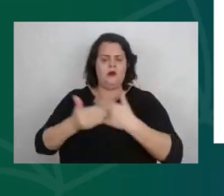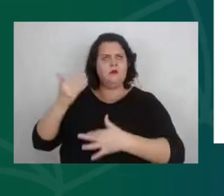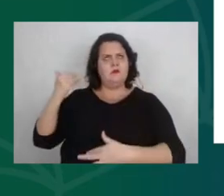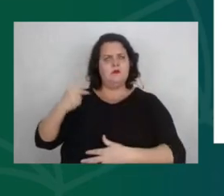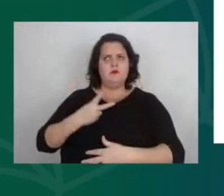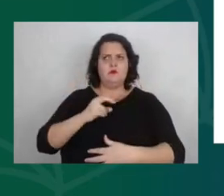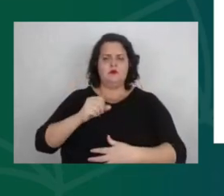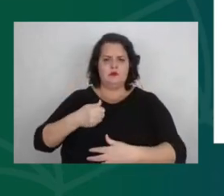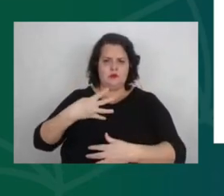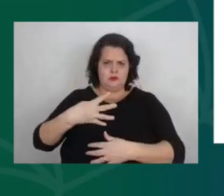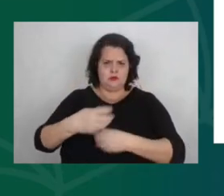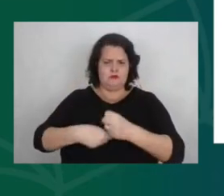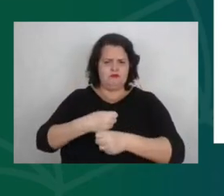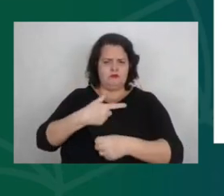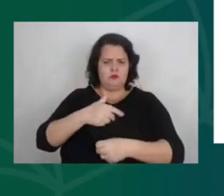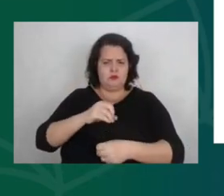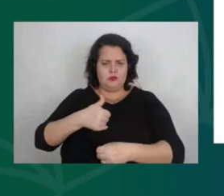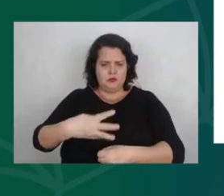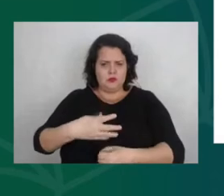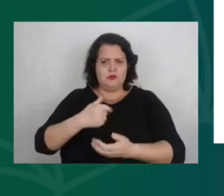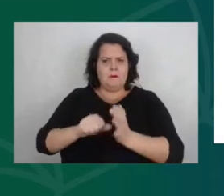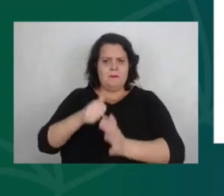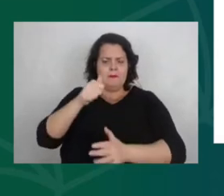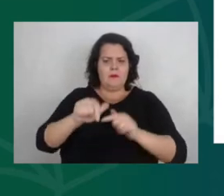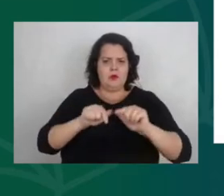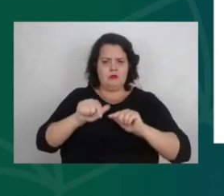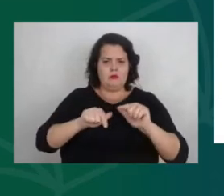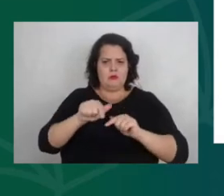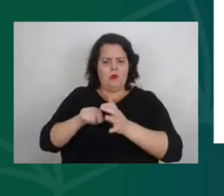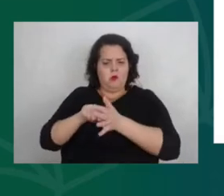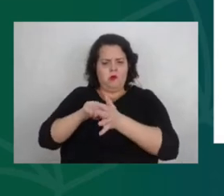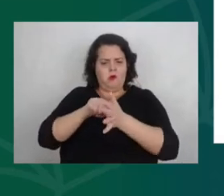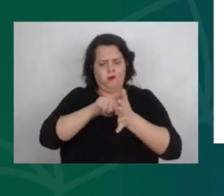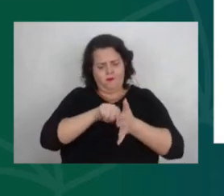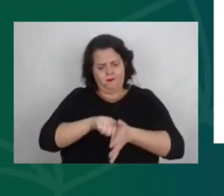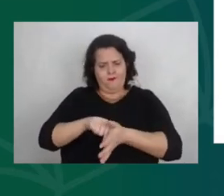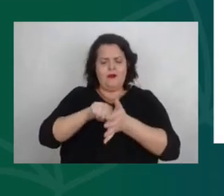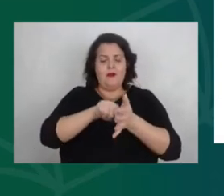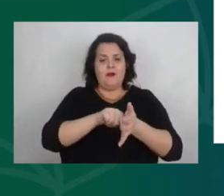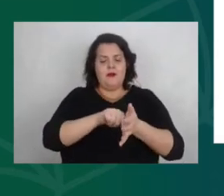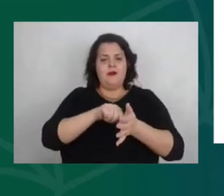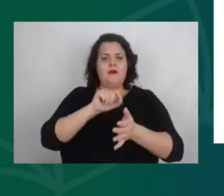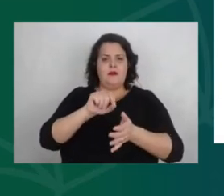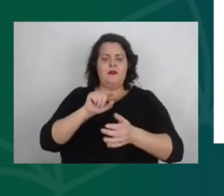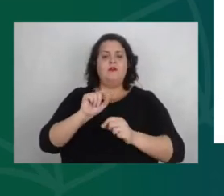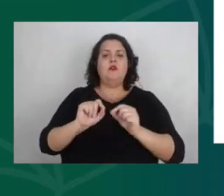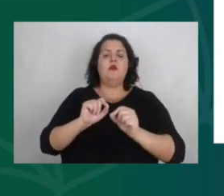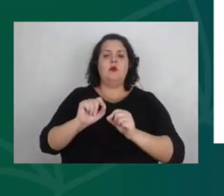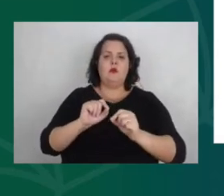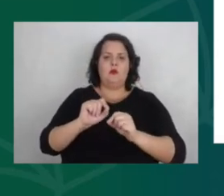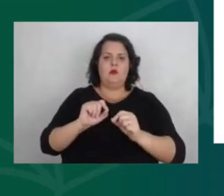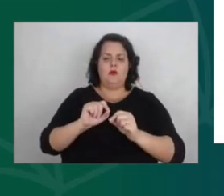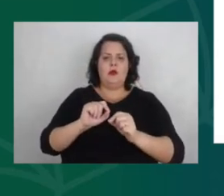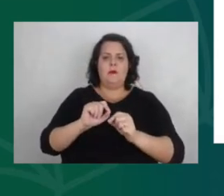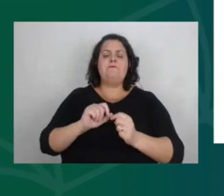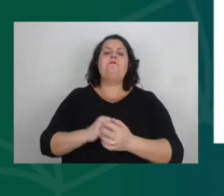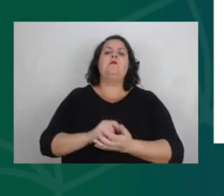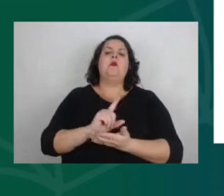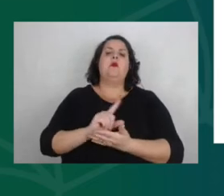Esse foi o primeiro trabalho que nós investigamos, tratando uma tese de doutorado do Vitor, onde nós